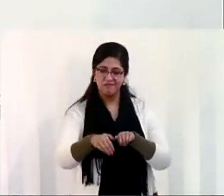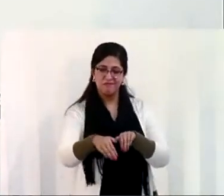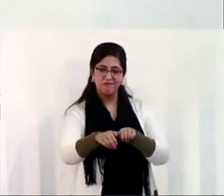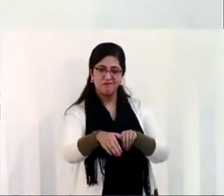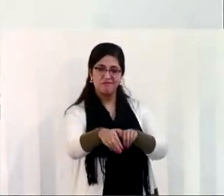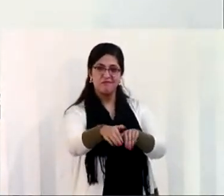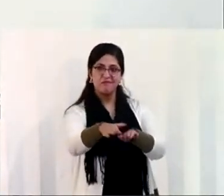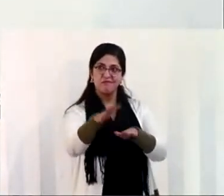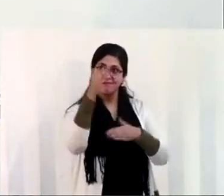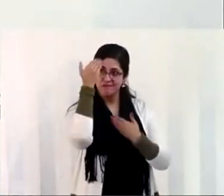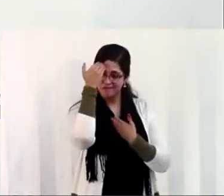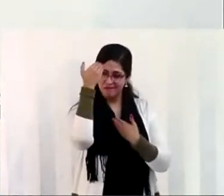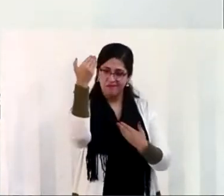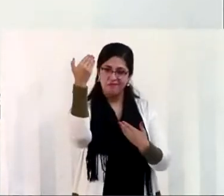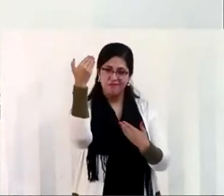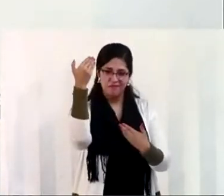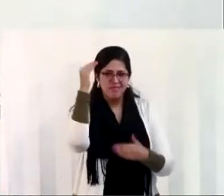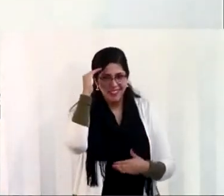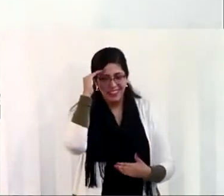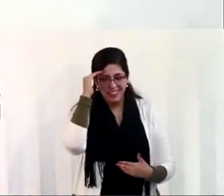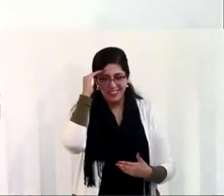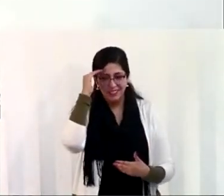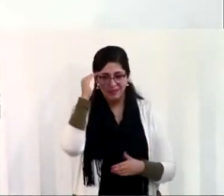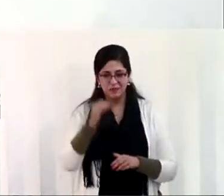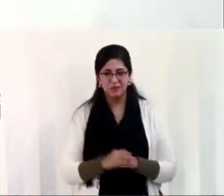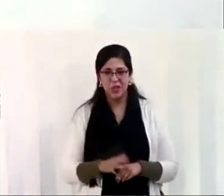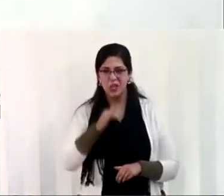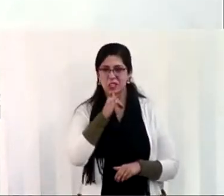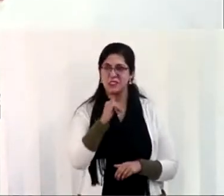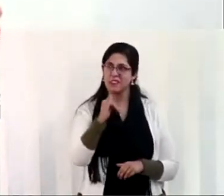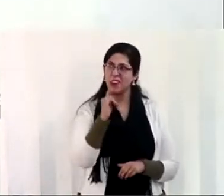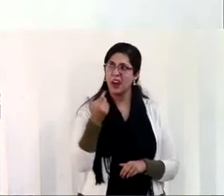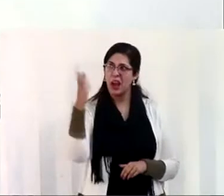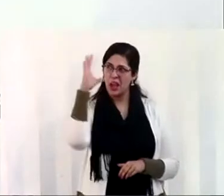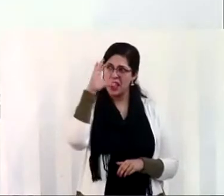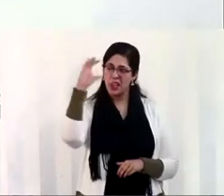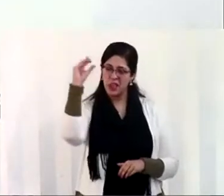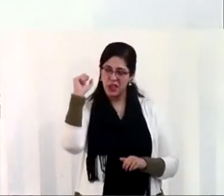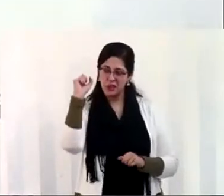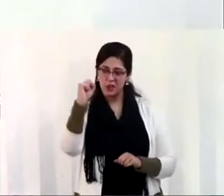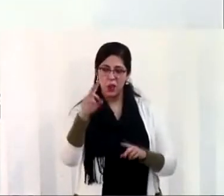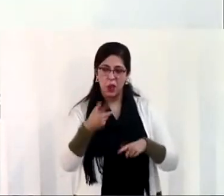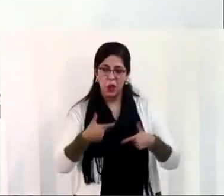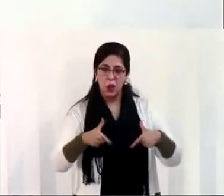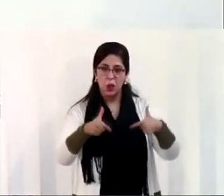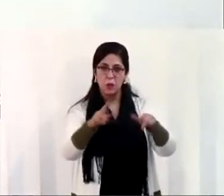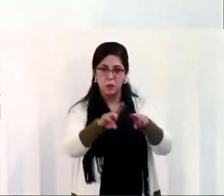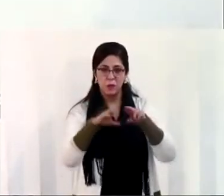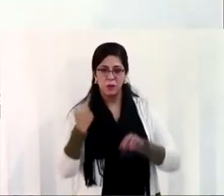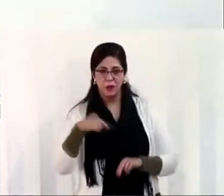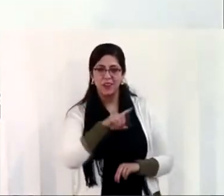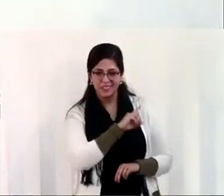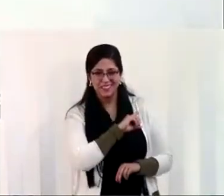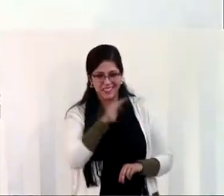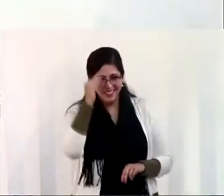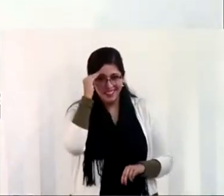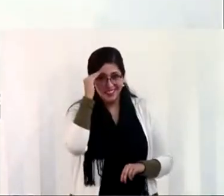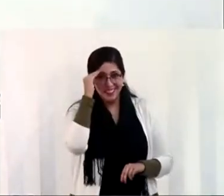com a cabeça erguida, como que dizendo: temos um Deus por nós. Não era